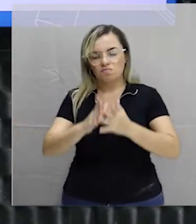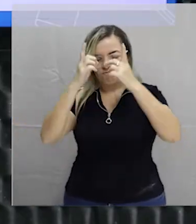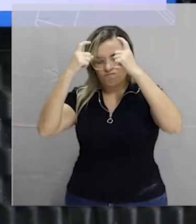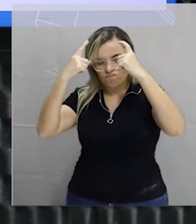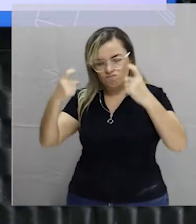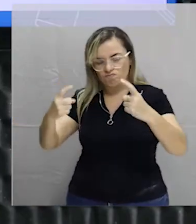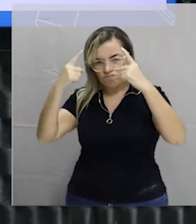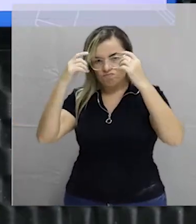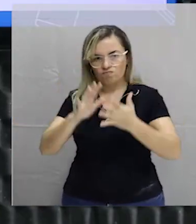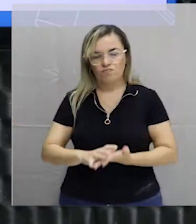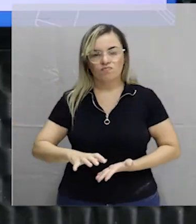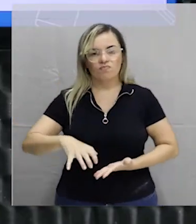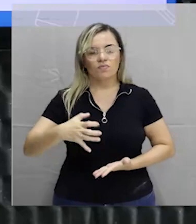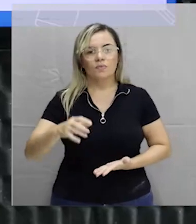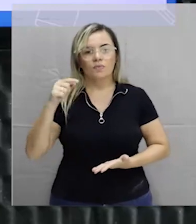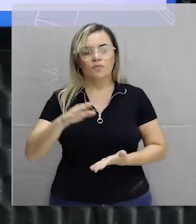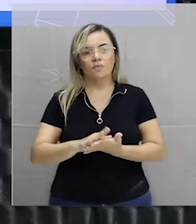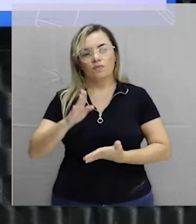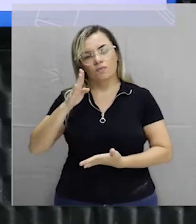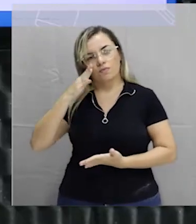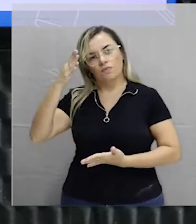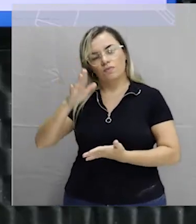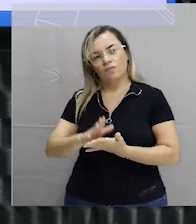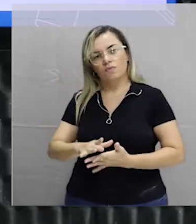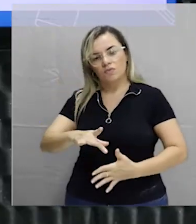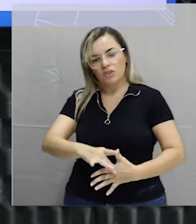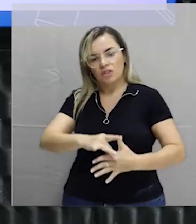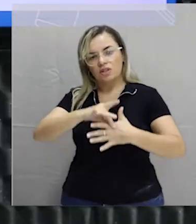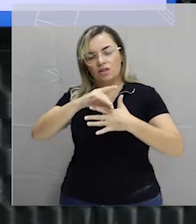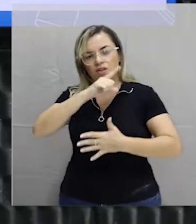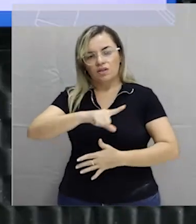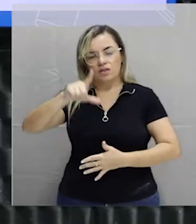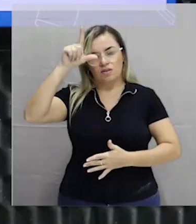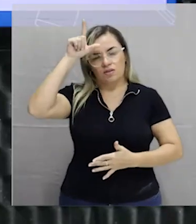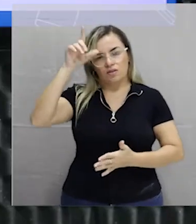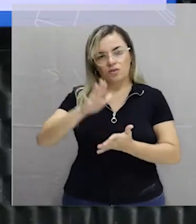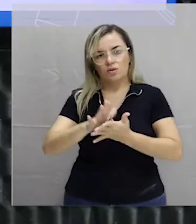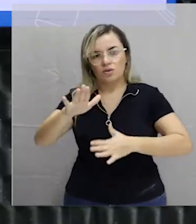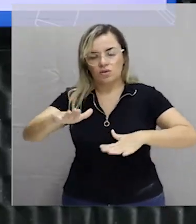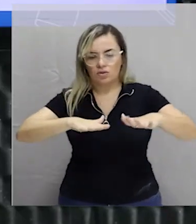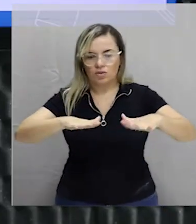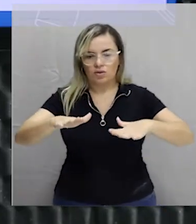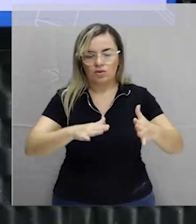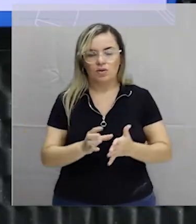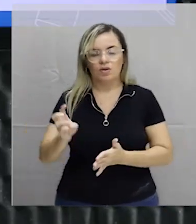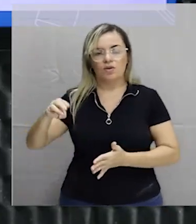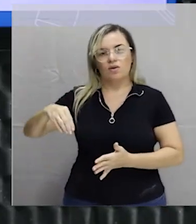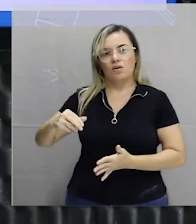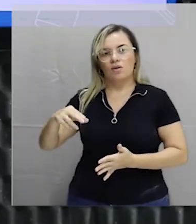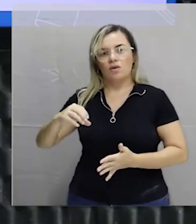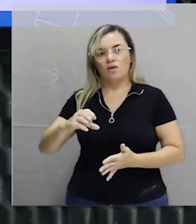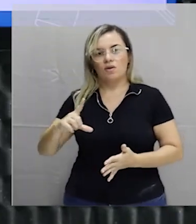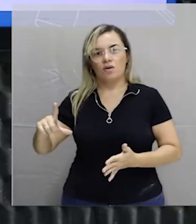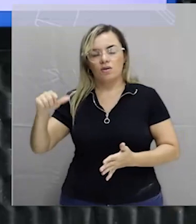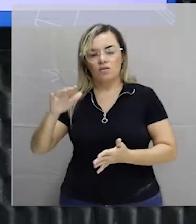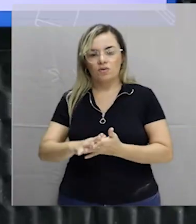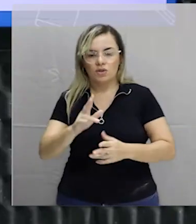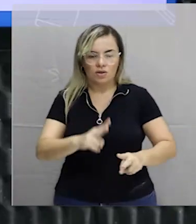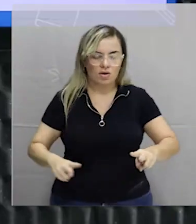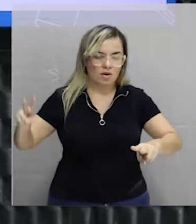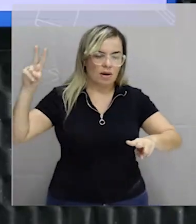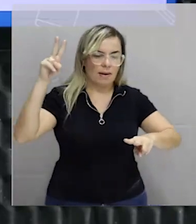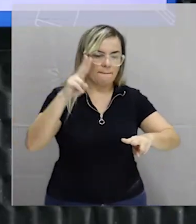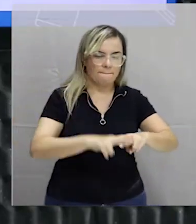violenta. Os principais líderes do movimento, como é o caso, por exemplo, de Manuel Beckman, vão ser presos e